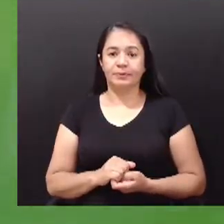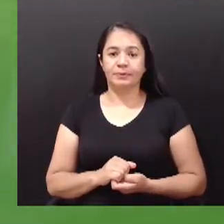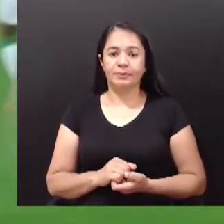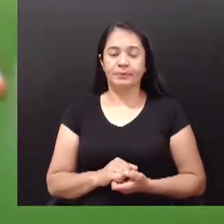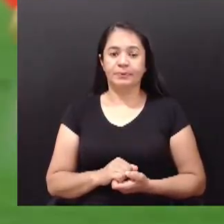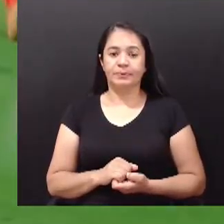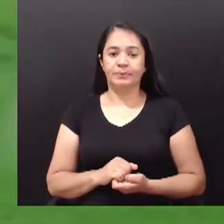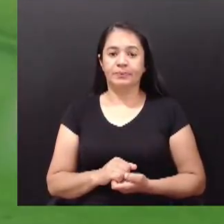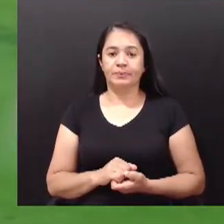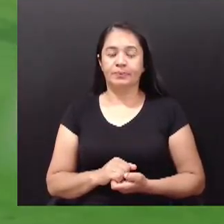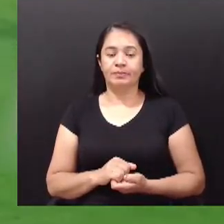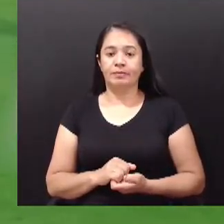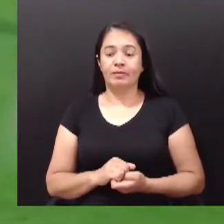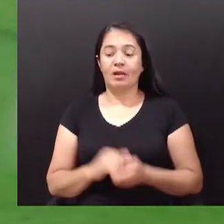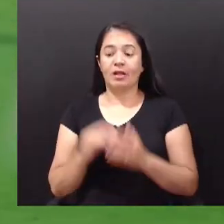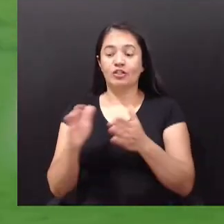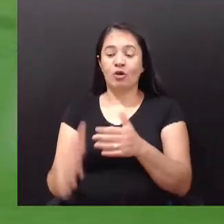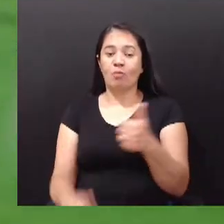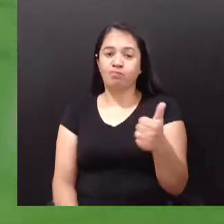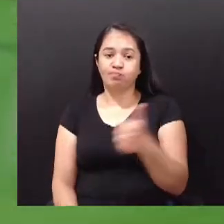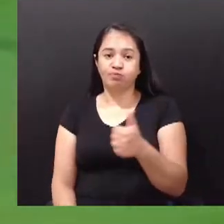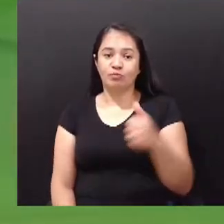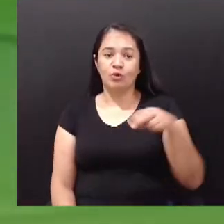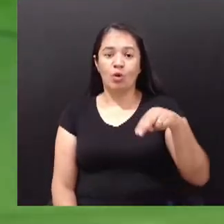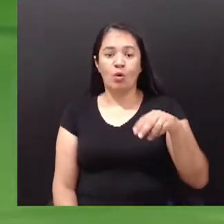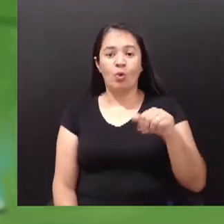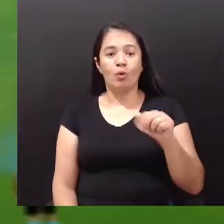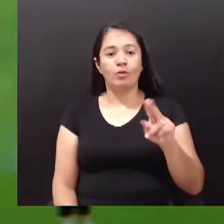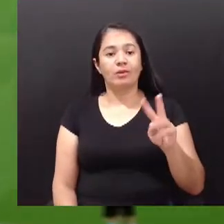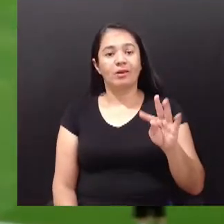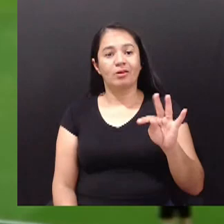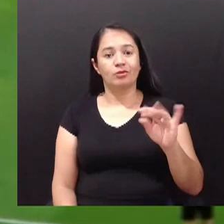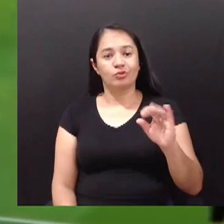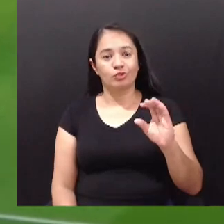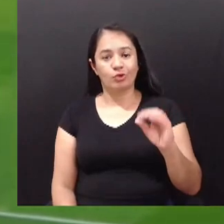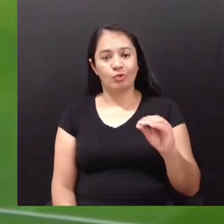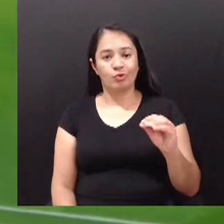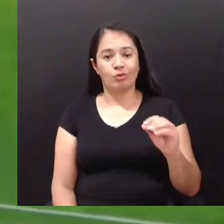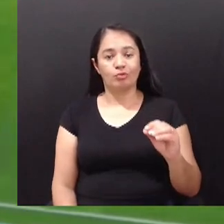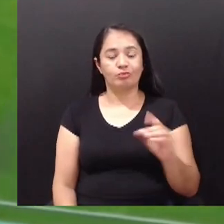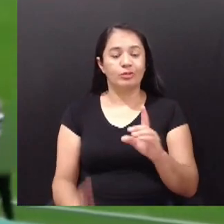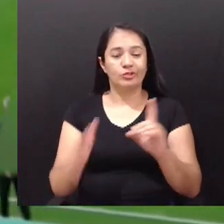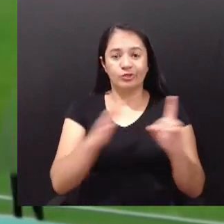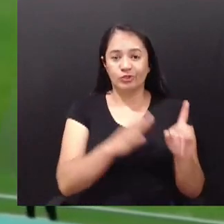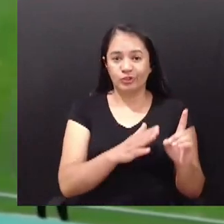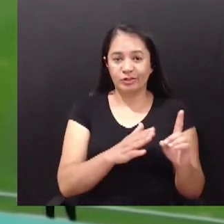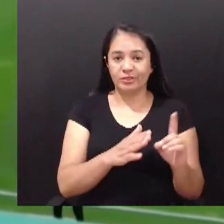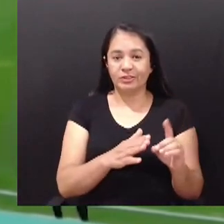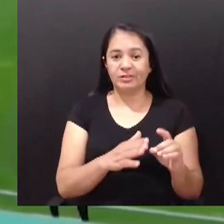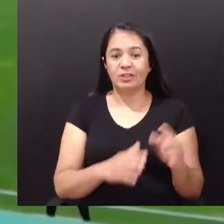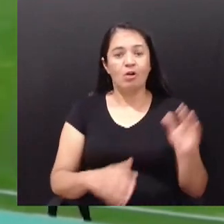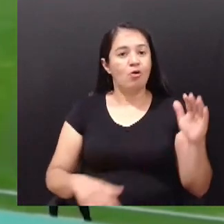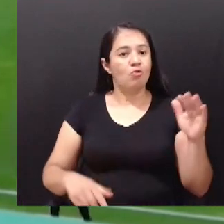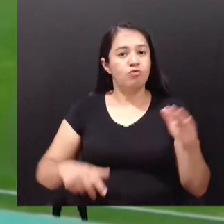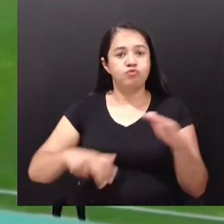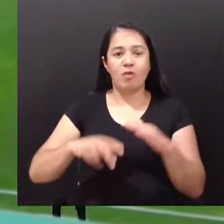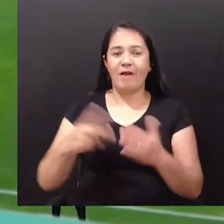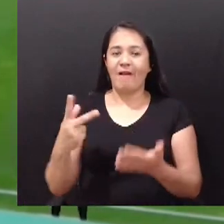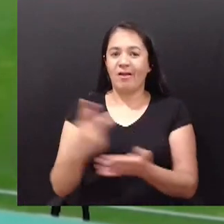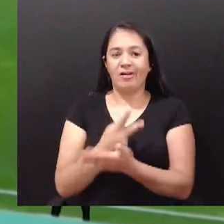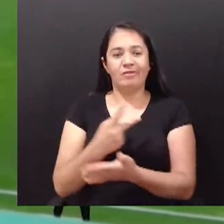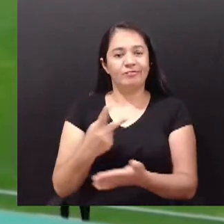Quem chegou primeiro foi o Náutico. Jogada pela direita, Igor Fernandes chutou todo errado e Bruno